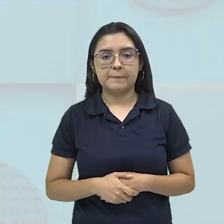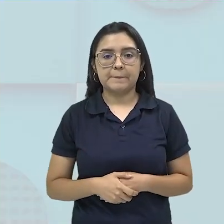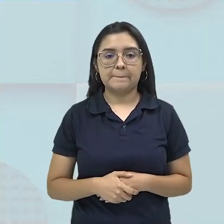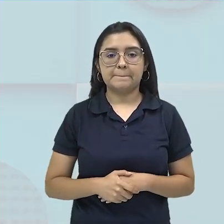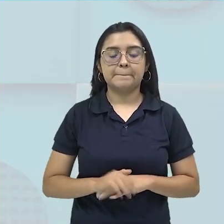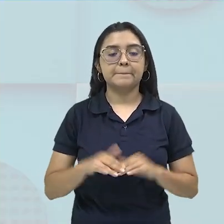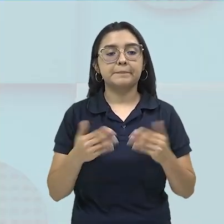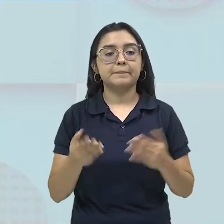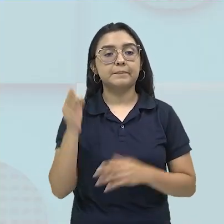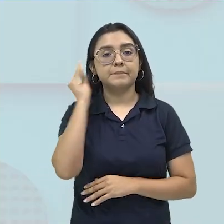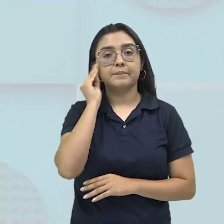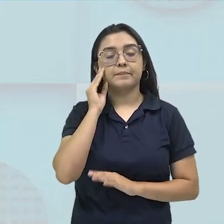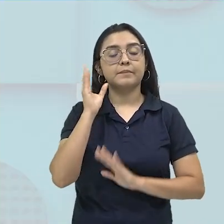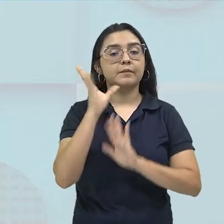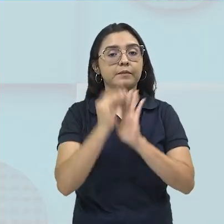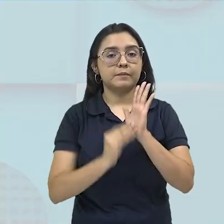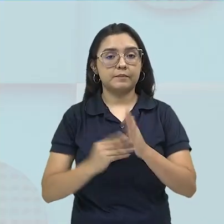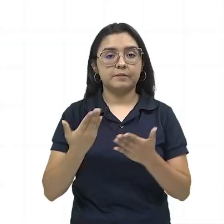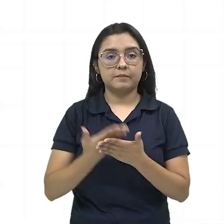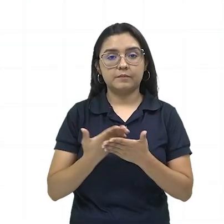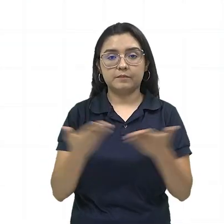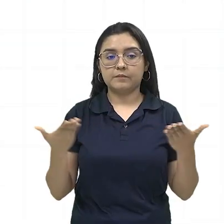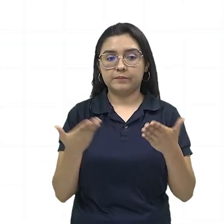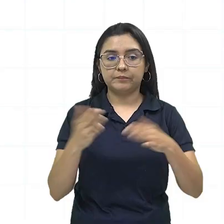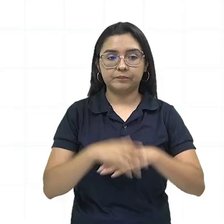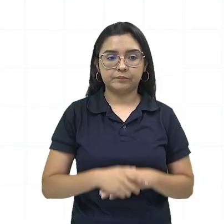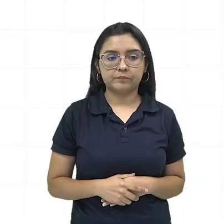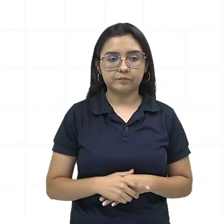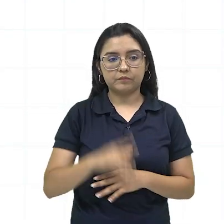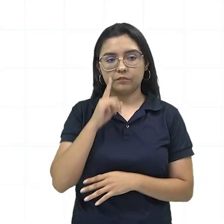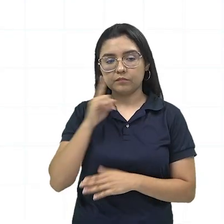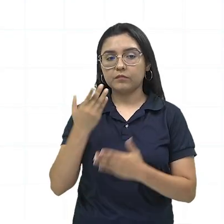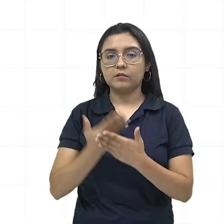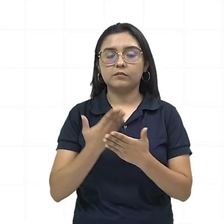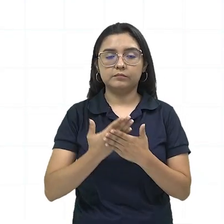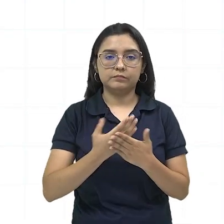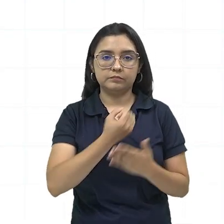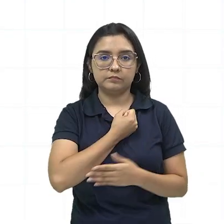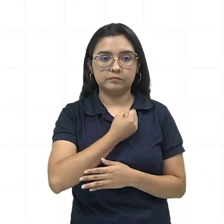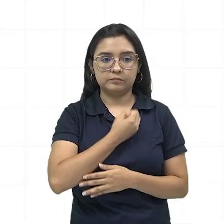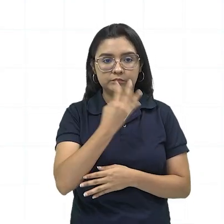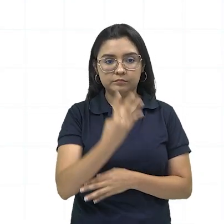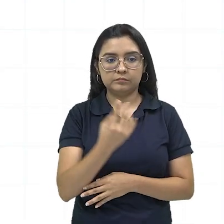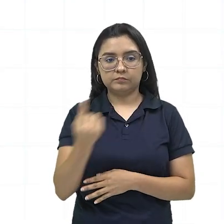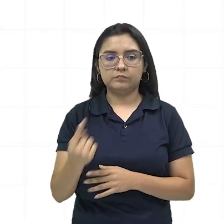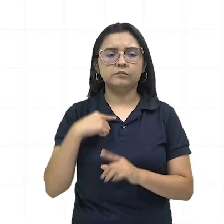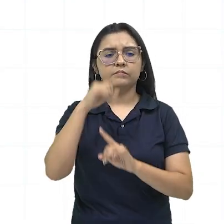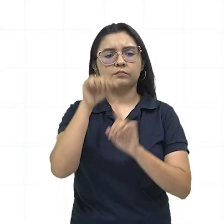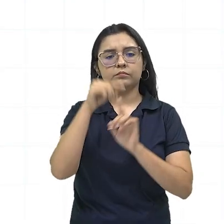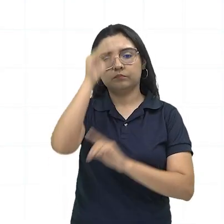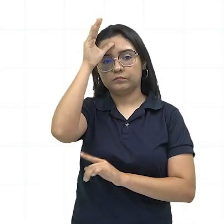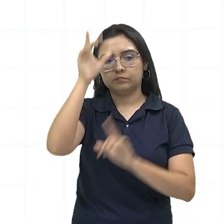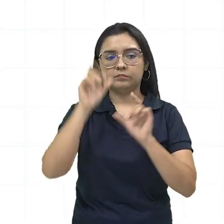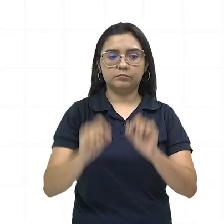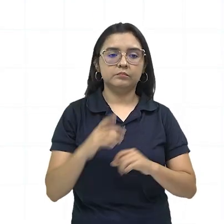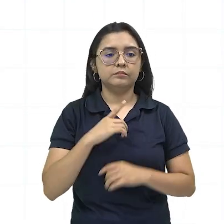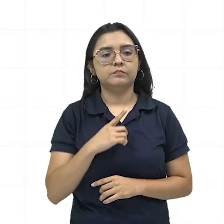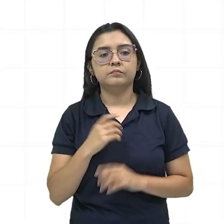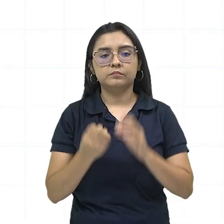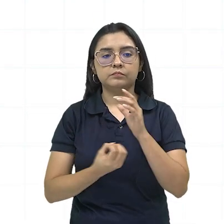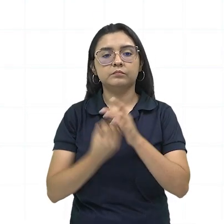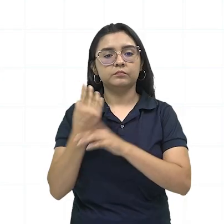Mafra. Vamos verificar o nosso conteúdo? Nossa aula de 41 traz como objeto